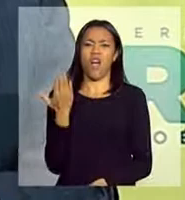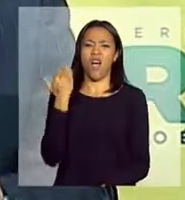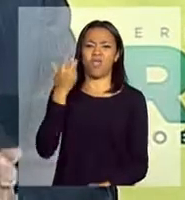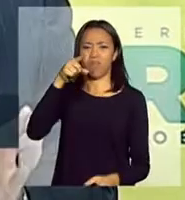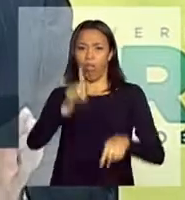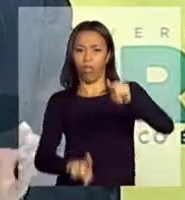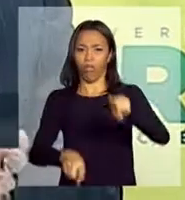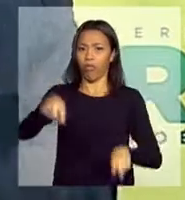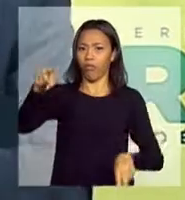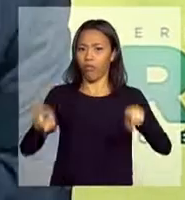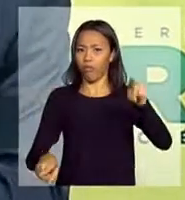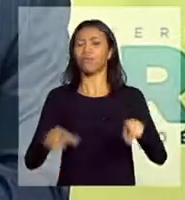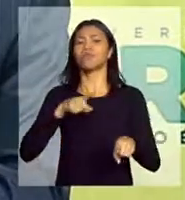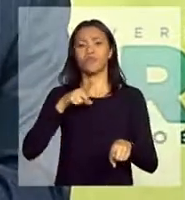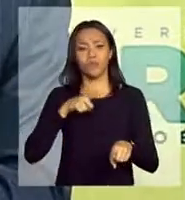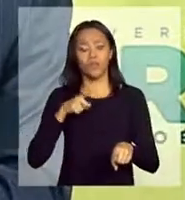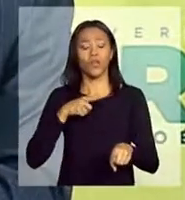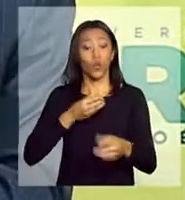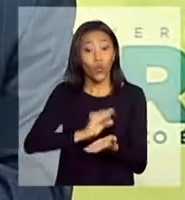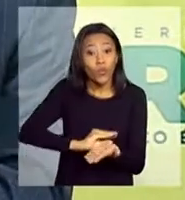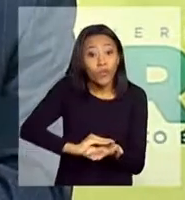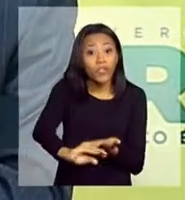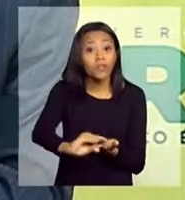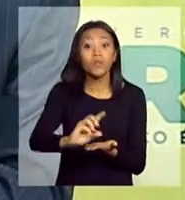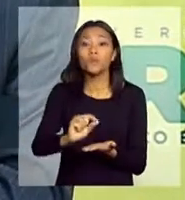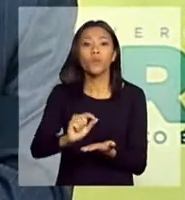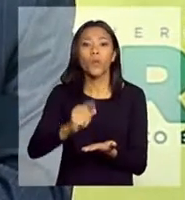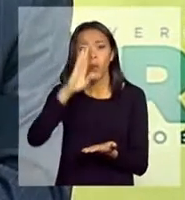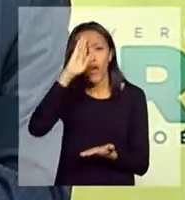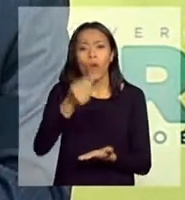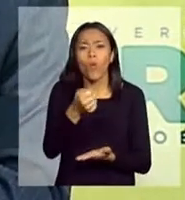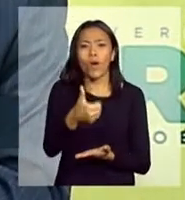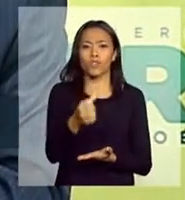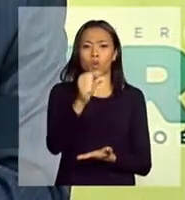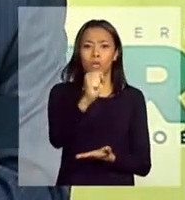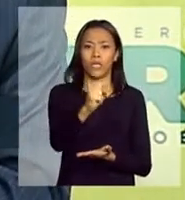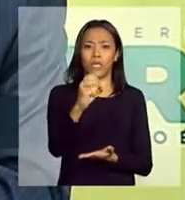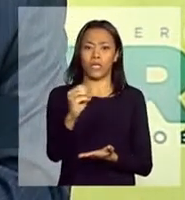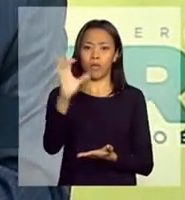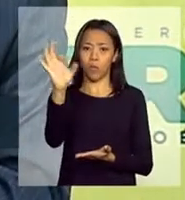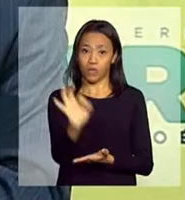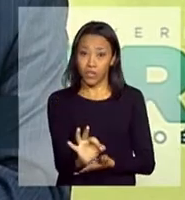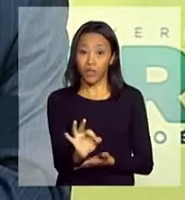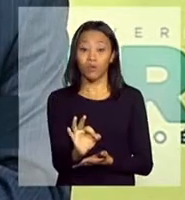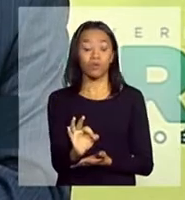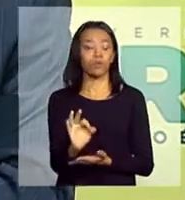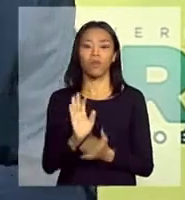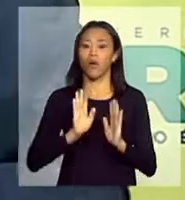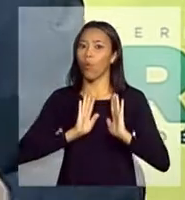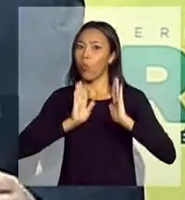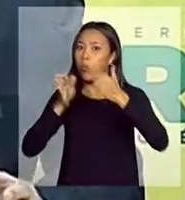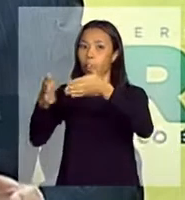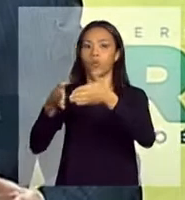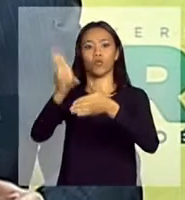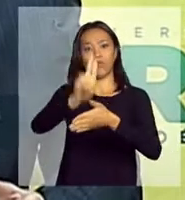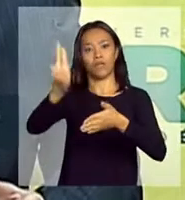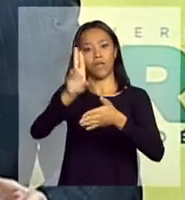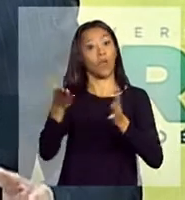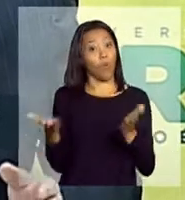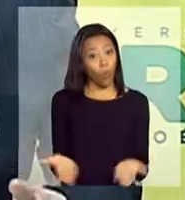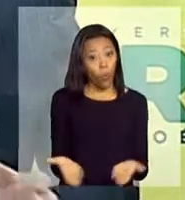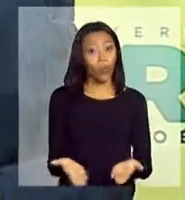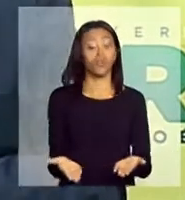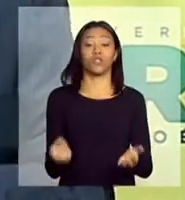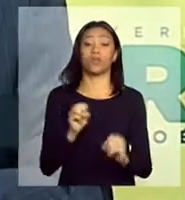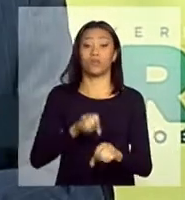muito grande o investimento ele era fundamentalmente faz oitenta por cento de investimento a educação superior hoje a educação